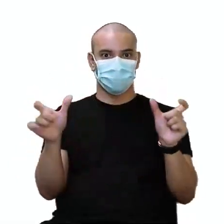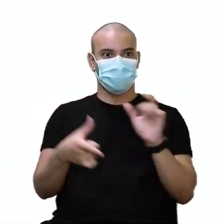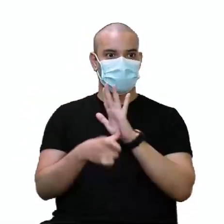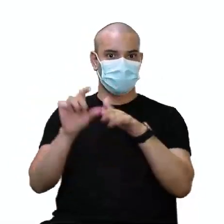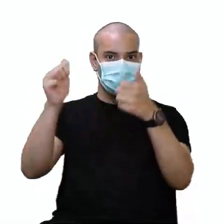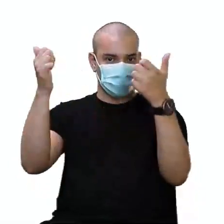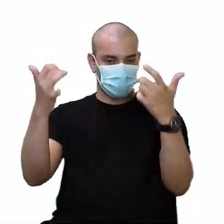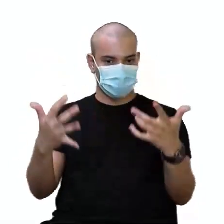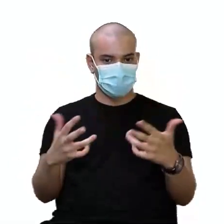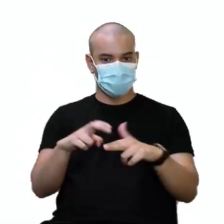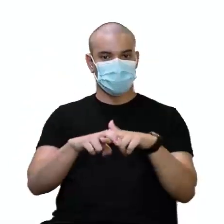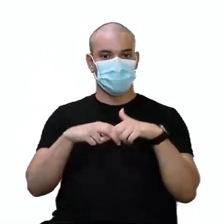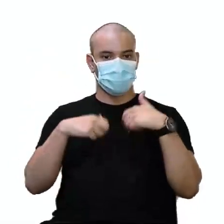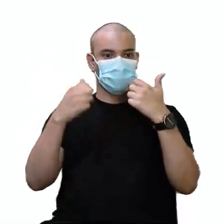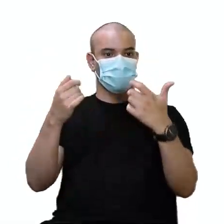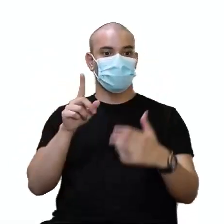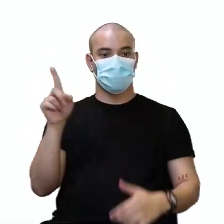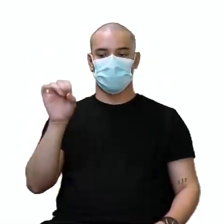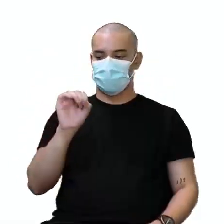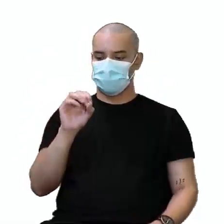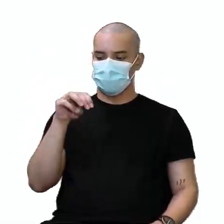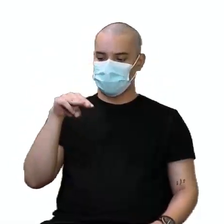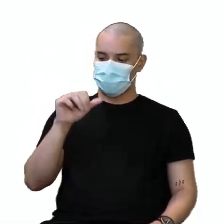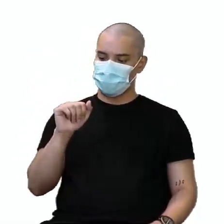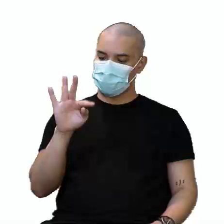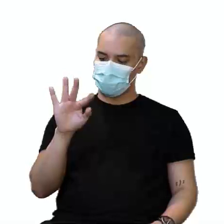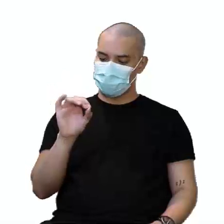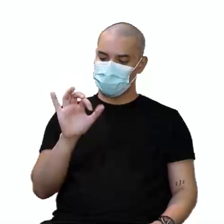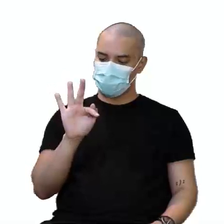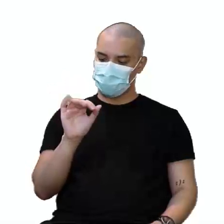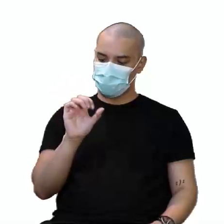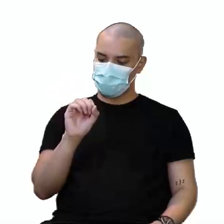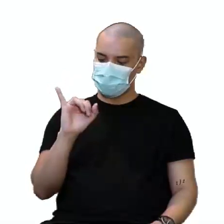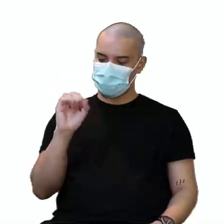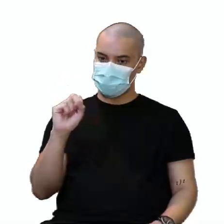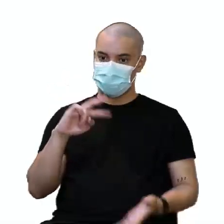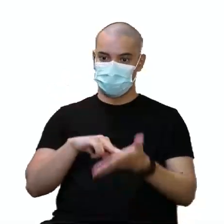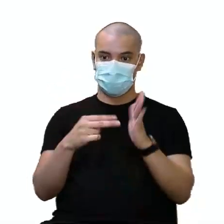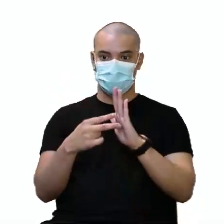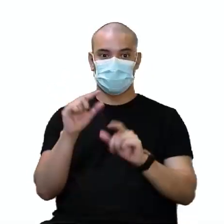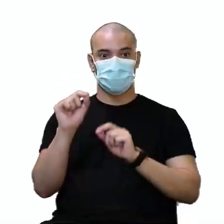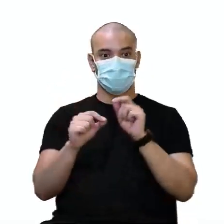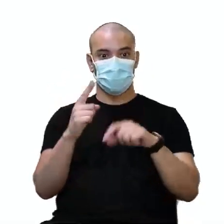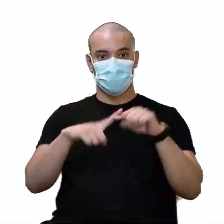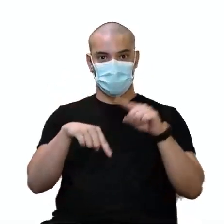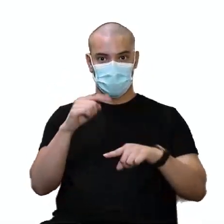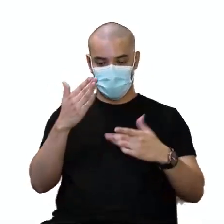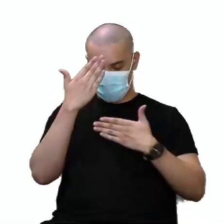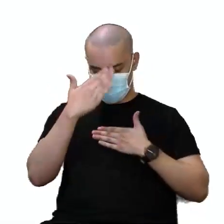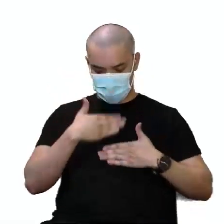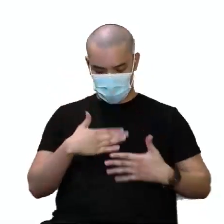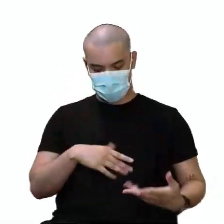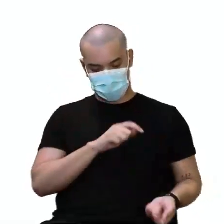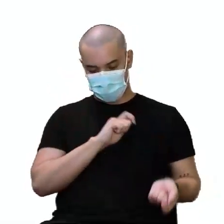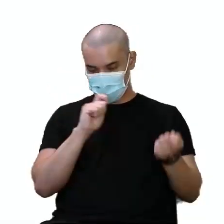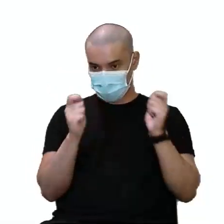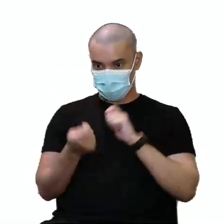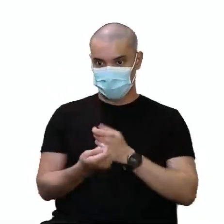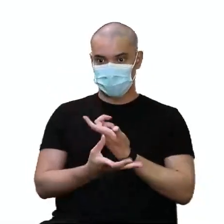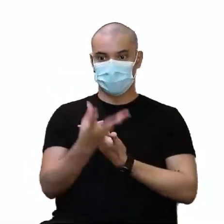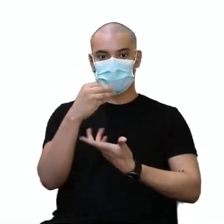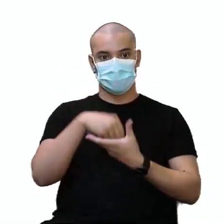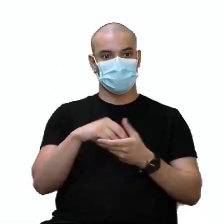aqui entra na questão do somatofóssil, que é a estrutura, né, desses organismos, o corpo, né, o formato do corpo,